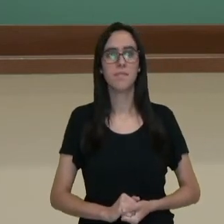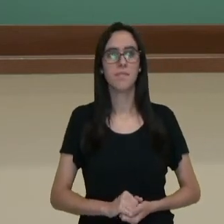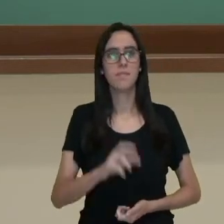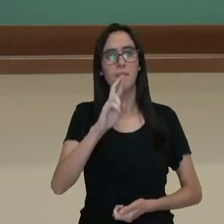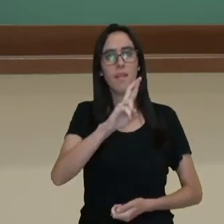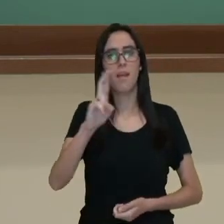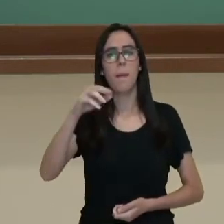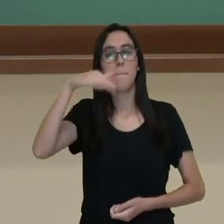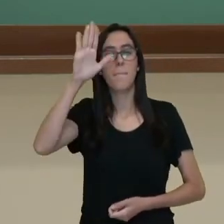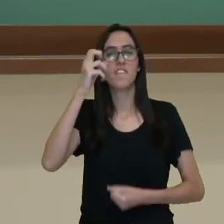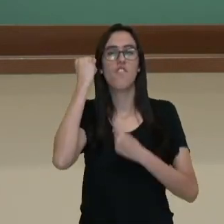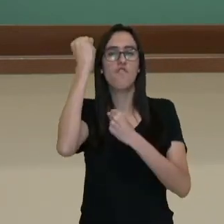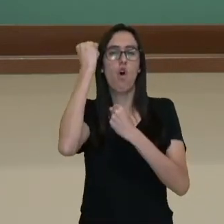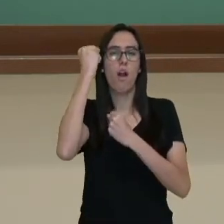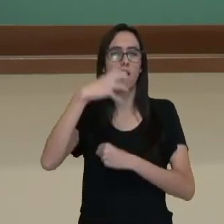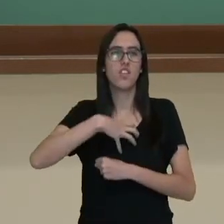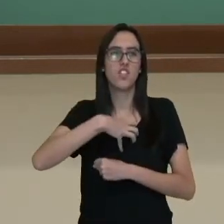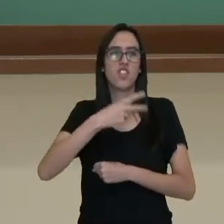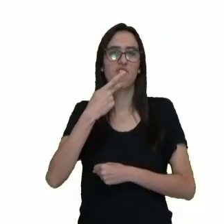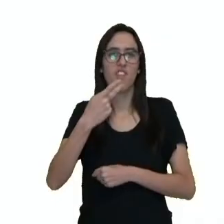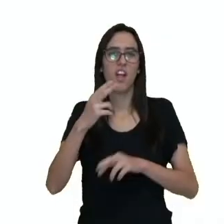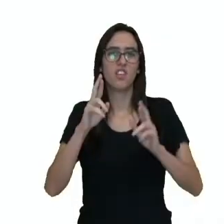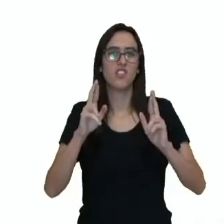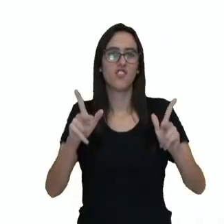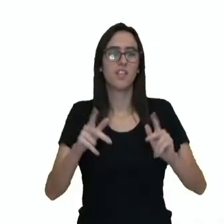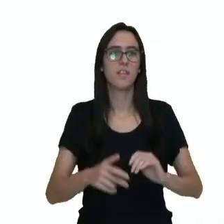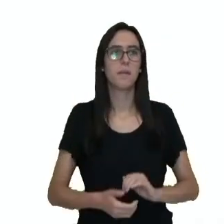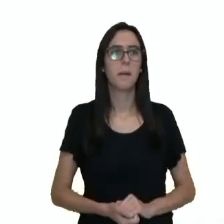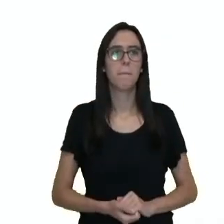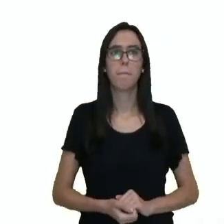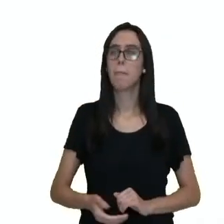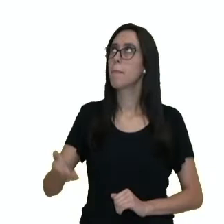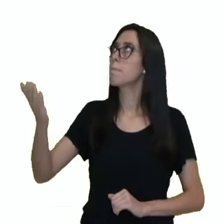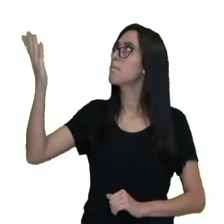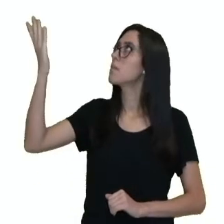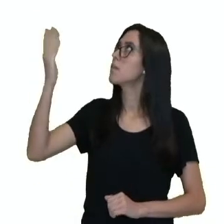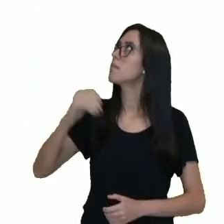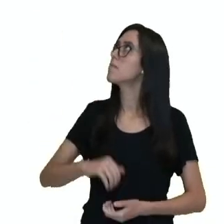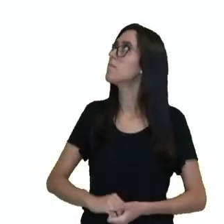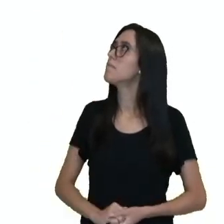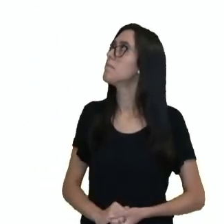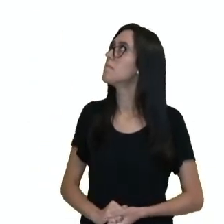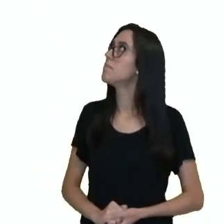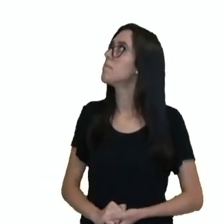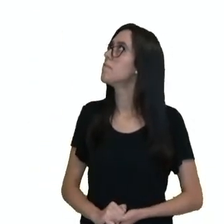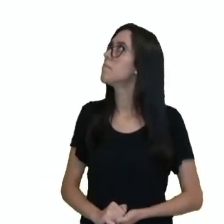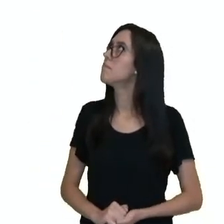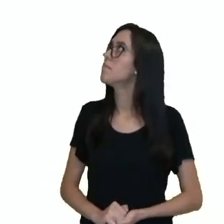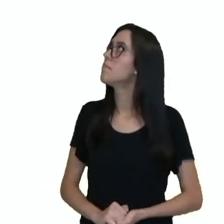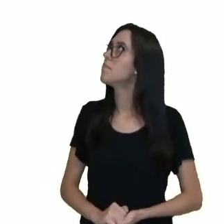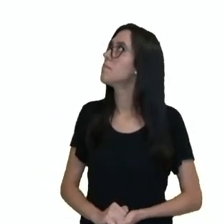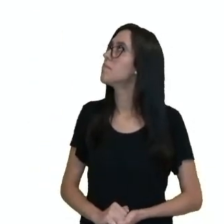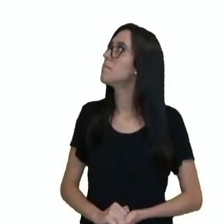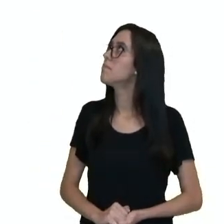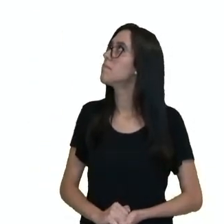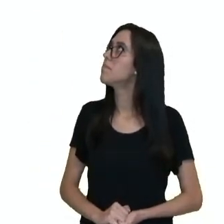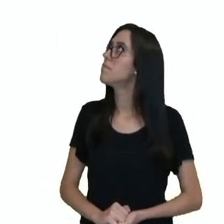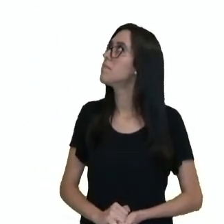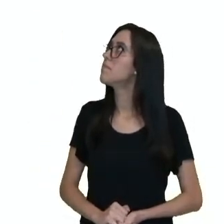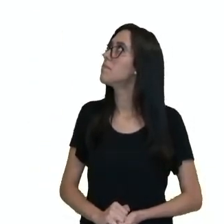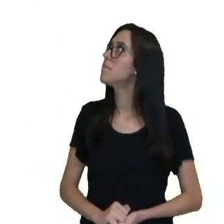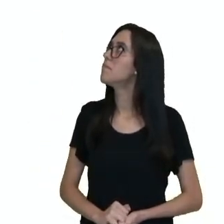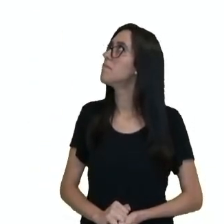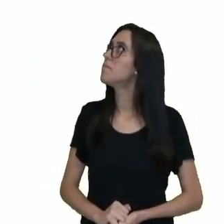R, tá? E los sonidos delas letras, olha, presta atenção, zebra, cachorro,